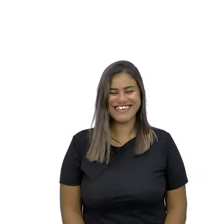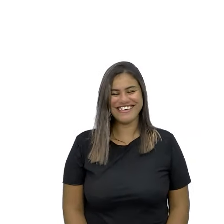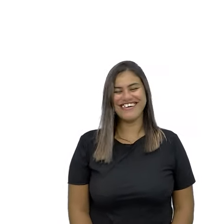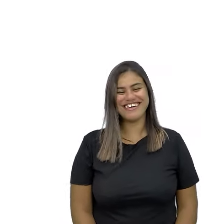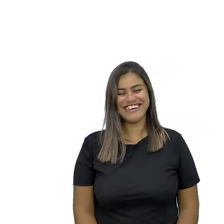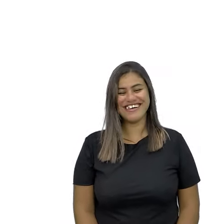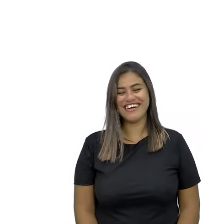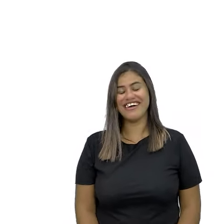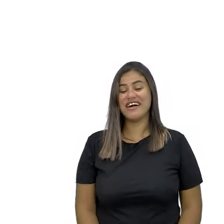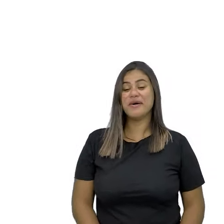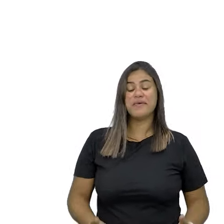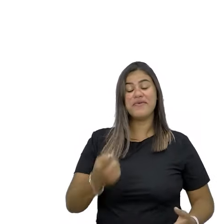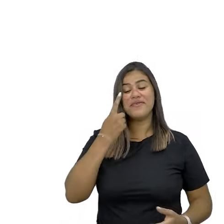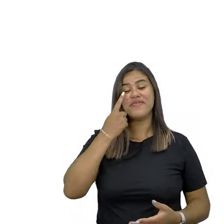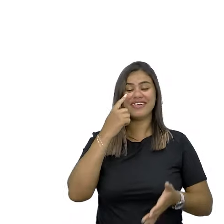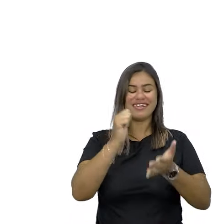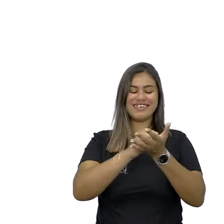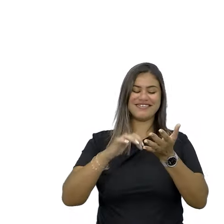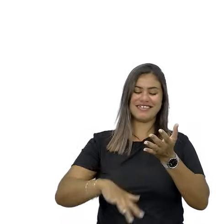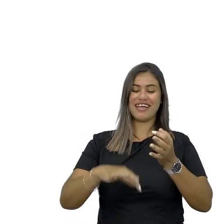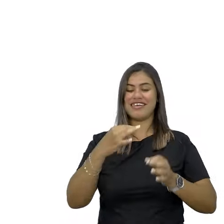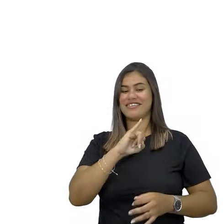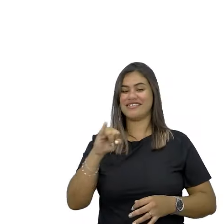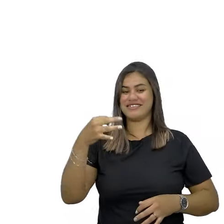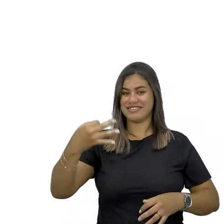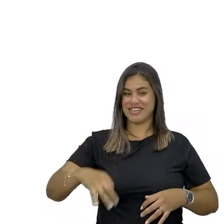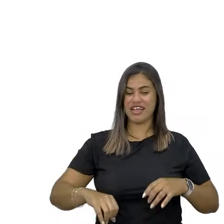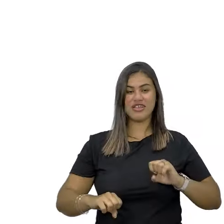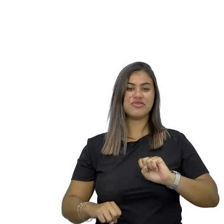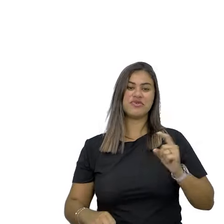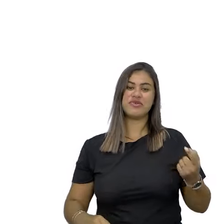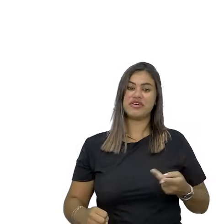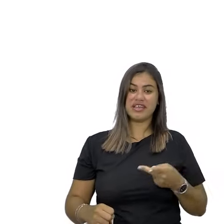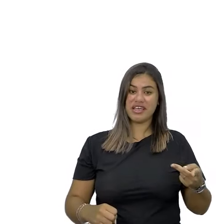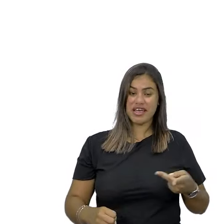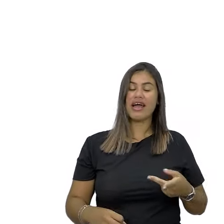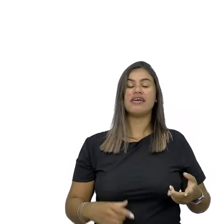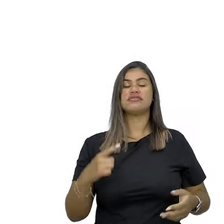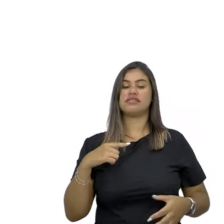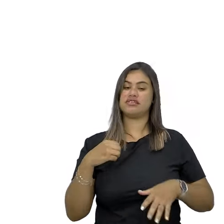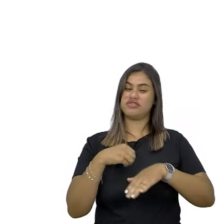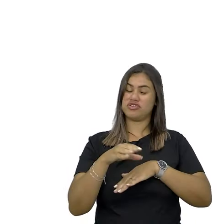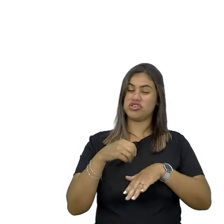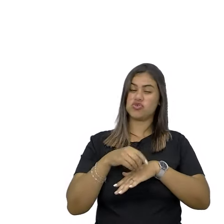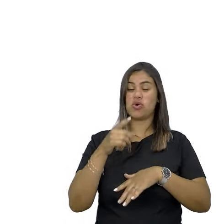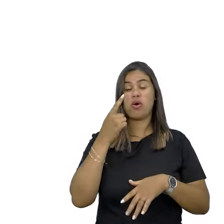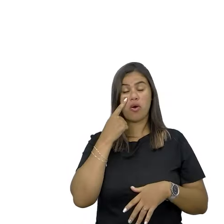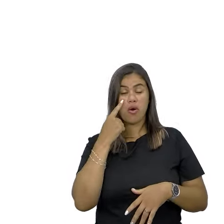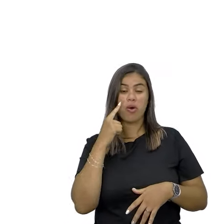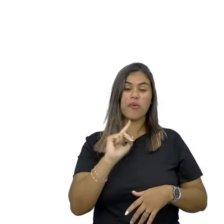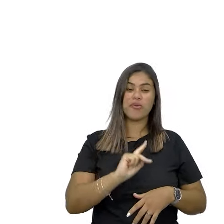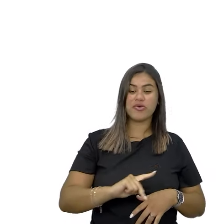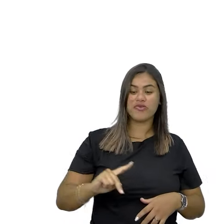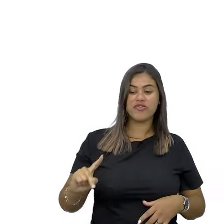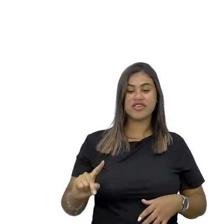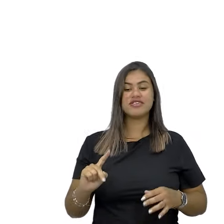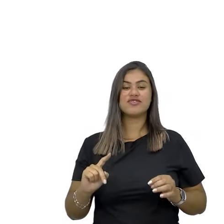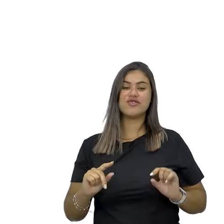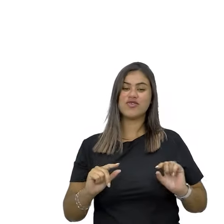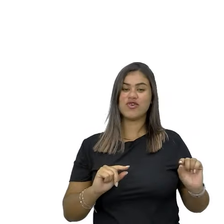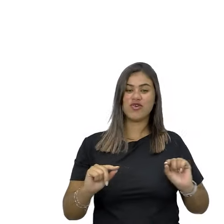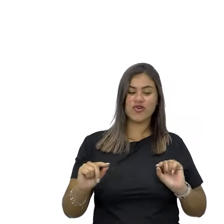a correção das atividades. Às vezes, lá no finalizando, tem umas dicas. Olha, professor, essa aula ela